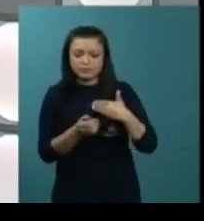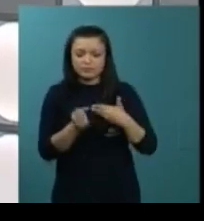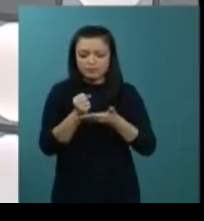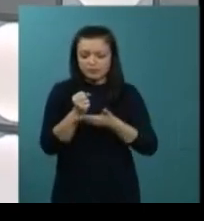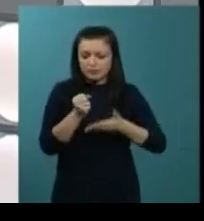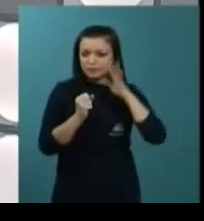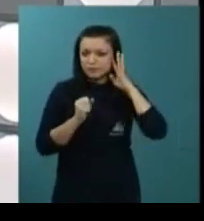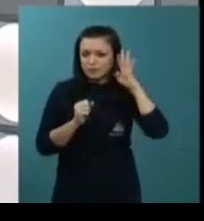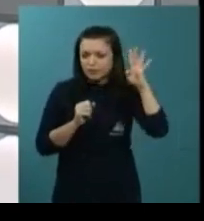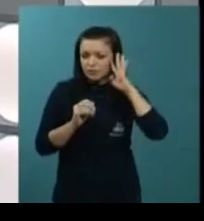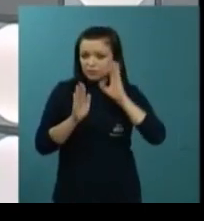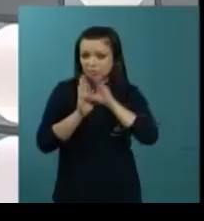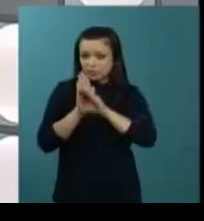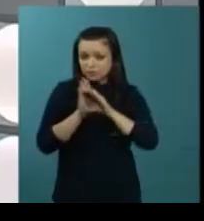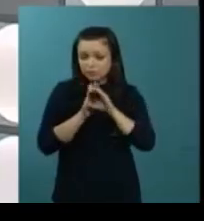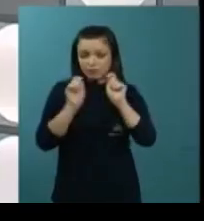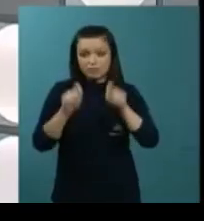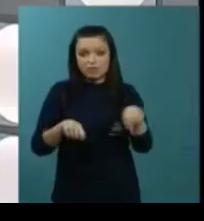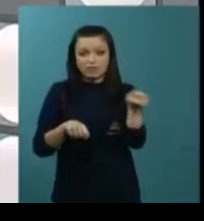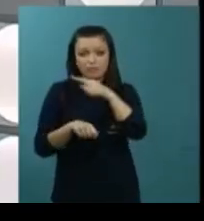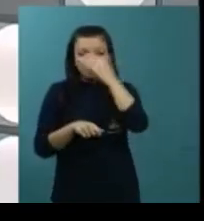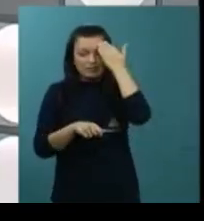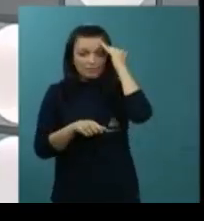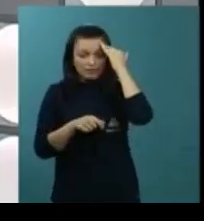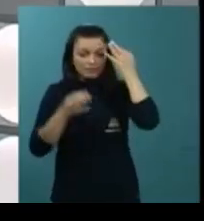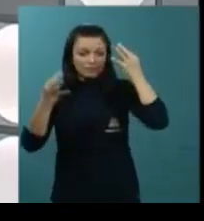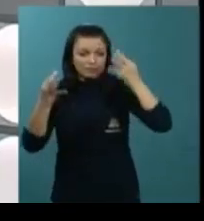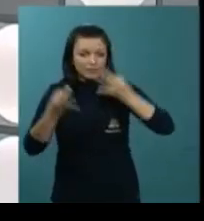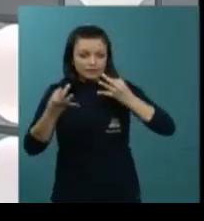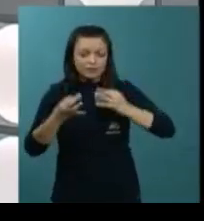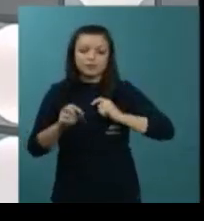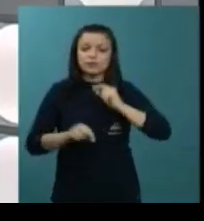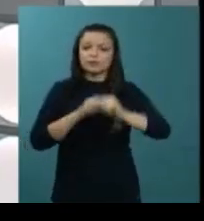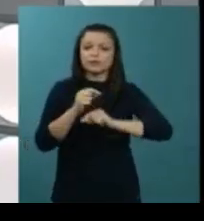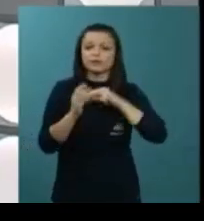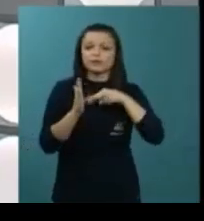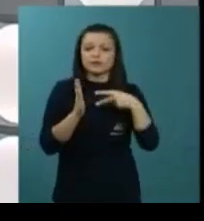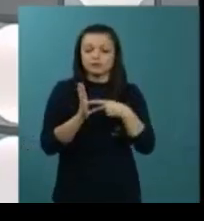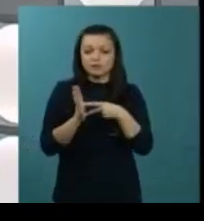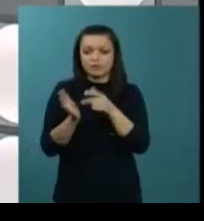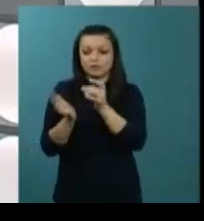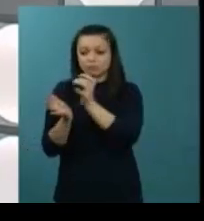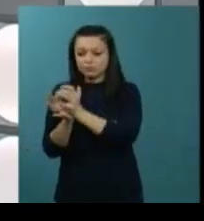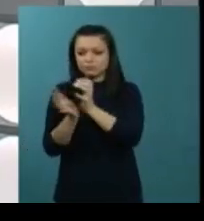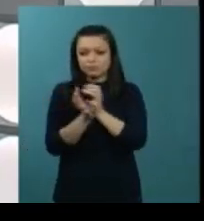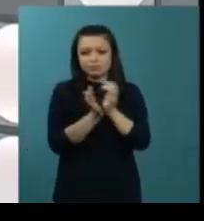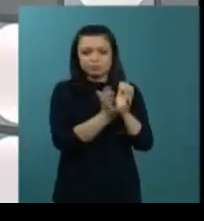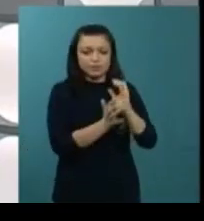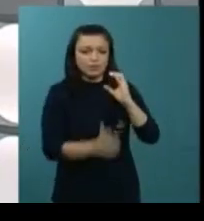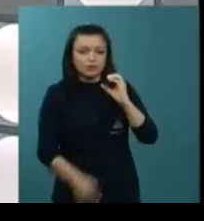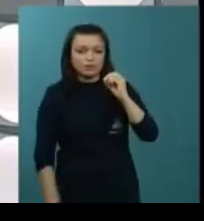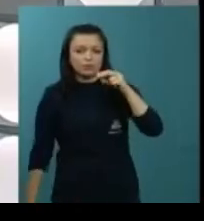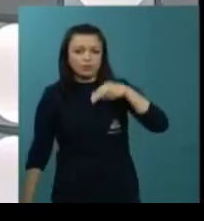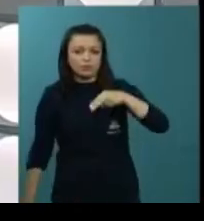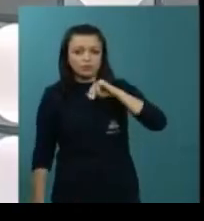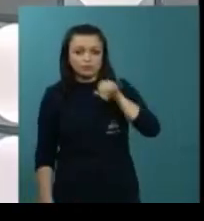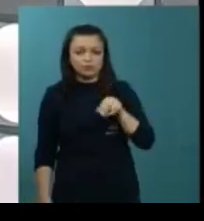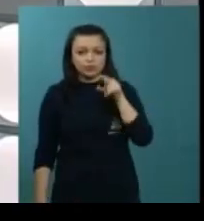instrumentalizá-los para que possam entender corretamente o que vem a ser um conjunto e como